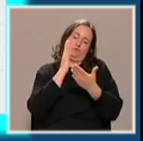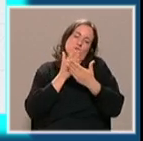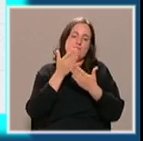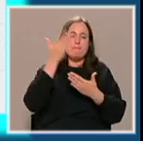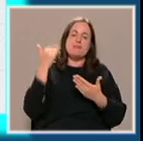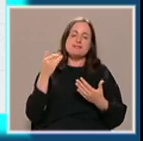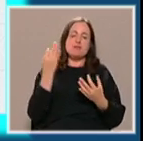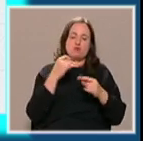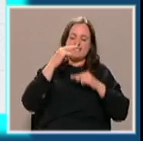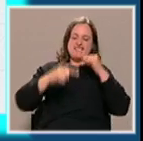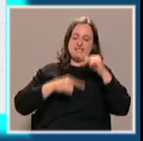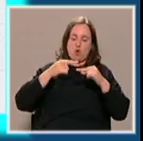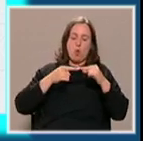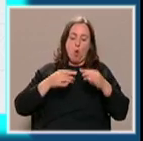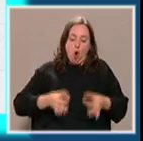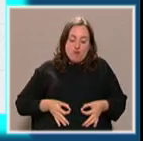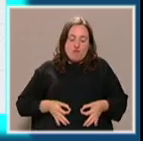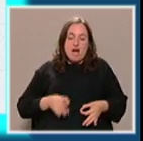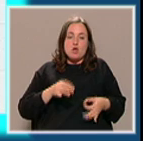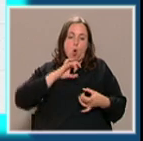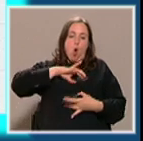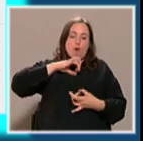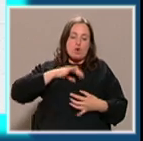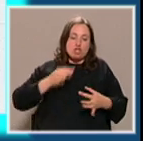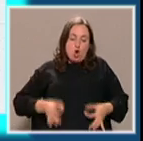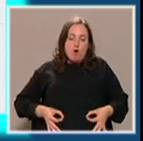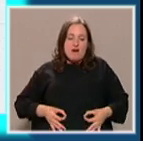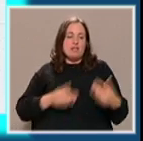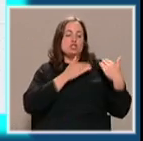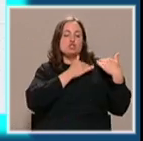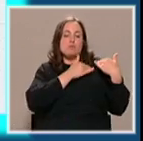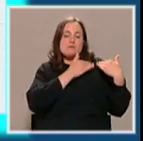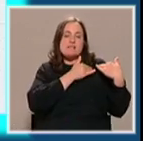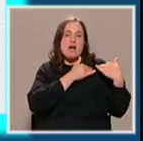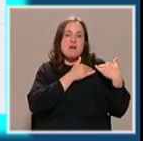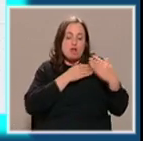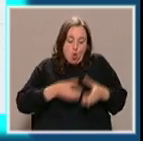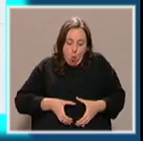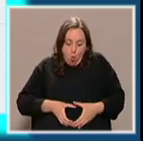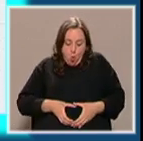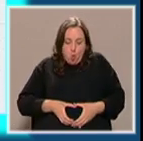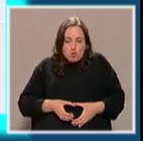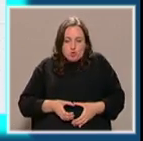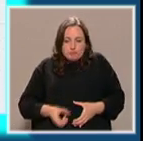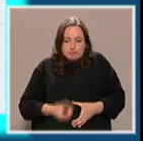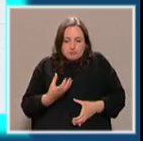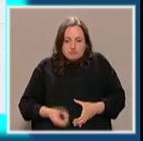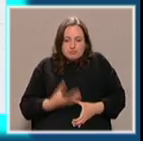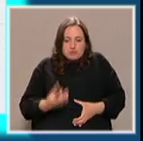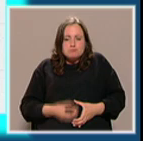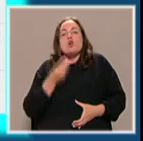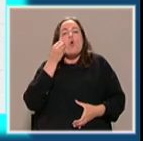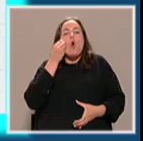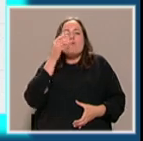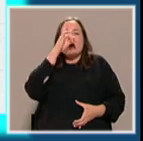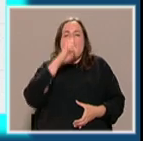ciclo ovárico, as hormonas ováricas, são responsáveis por atuar no útero. Vamos então relembrar de que